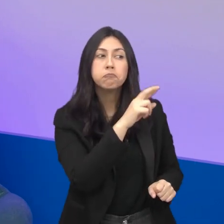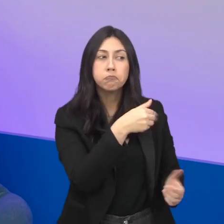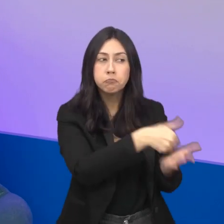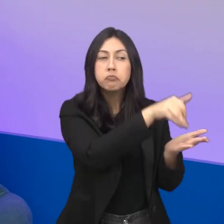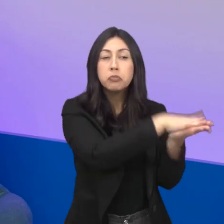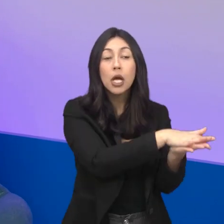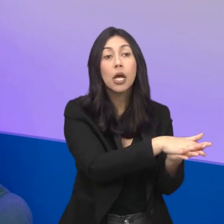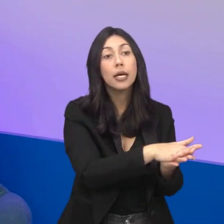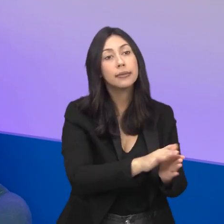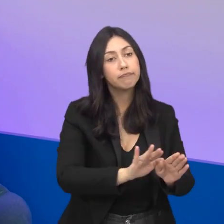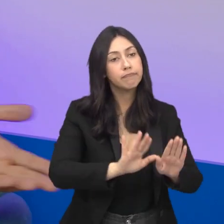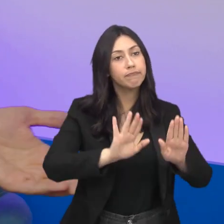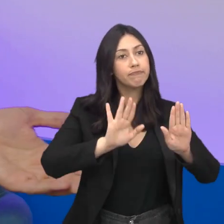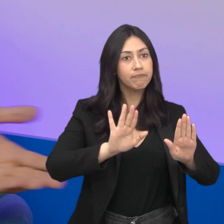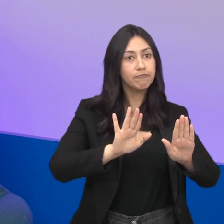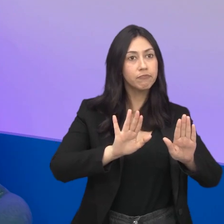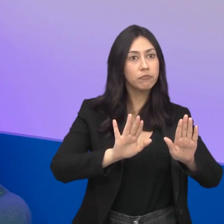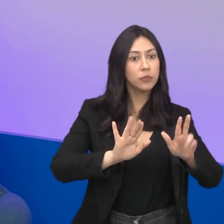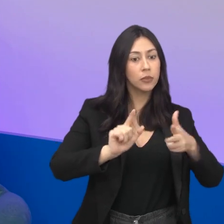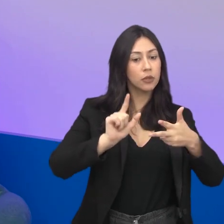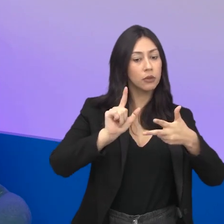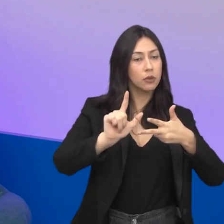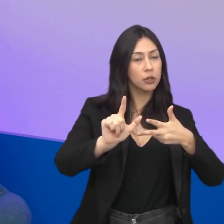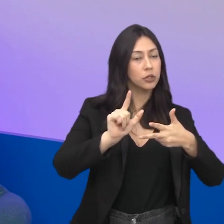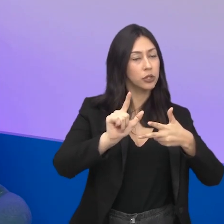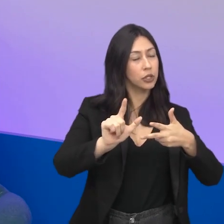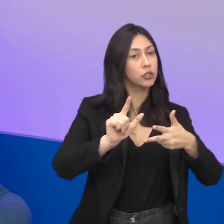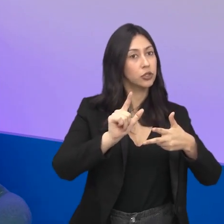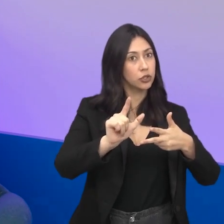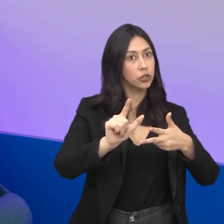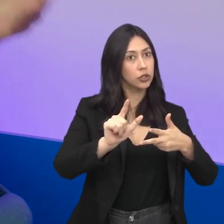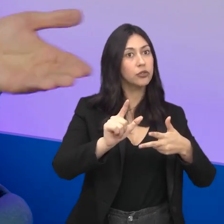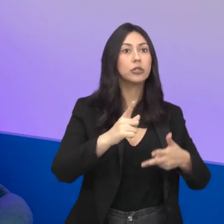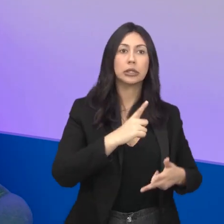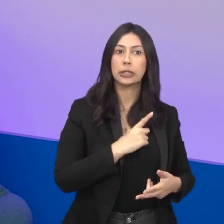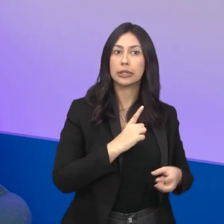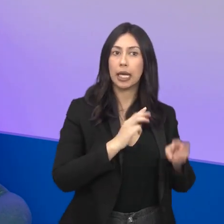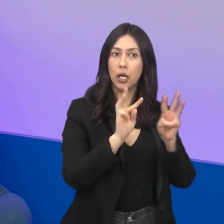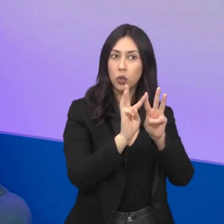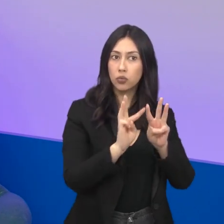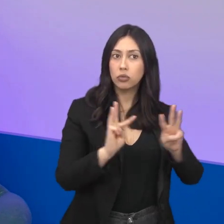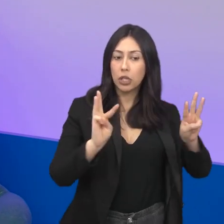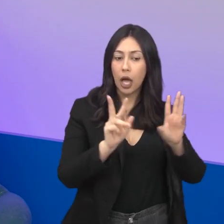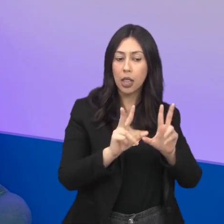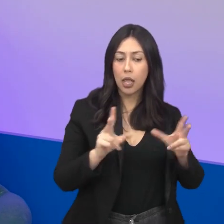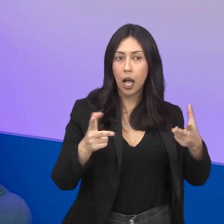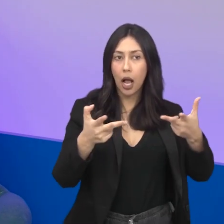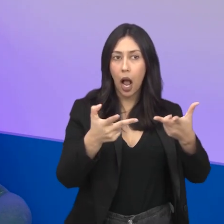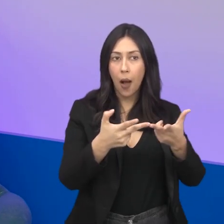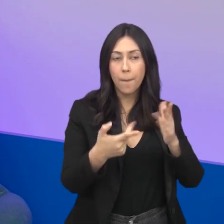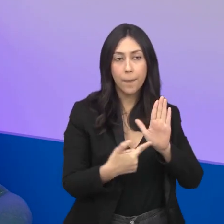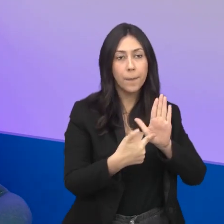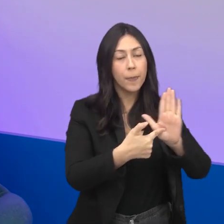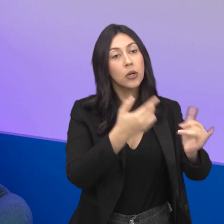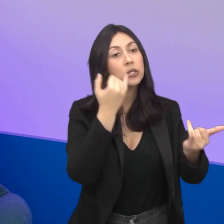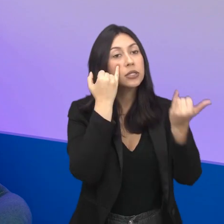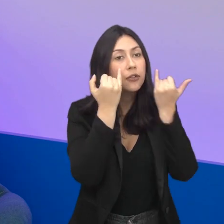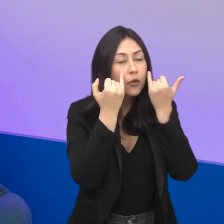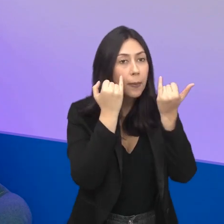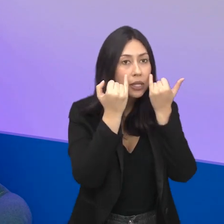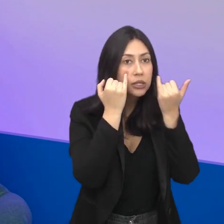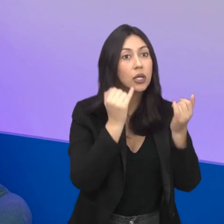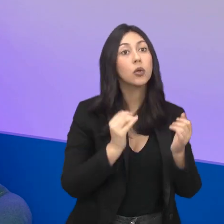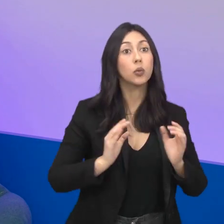Agora, o Poder Legislativo, o qual eu faço parte, né, a gente tem o nosso portal de transparência aqui da Câmara Municipal, onde